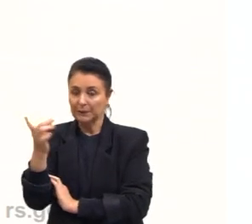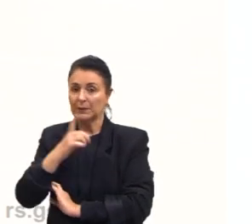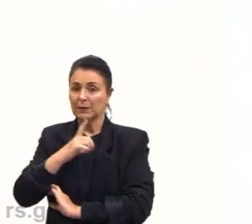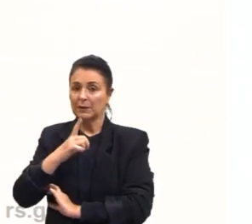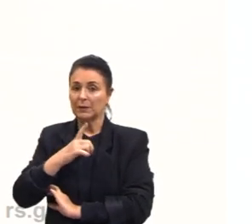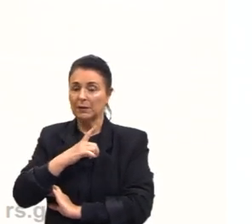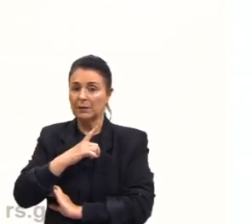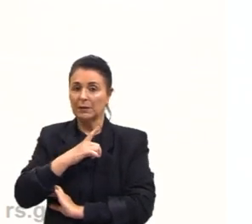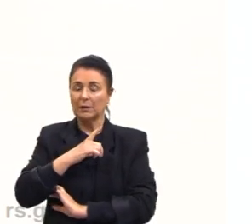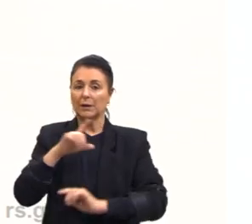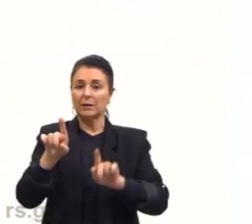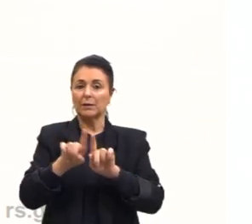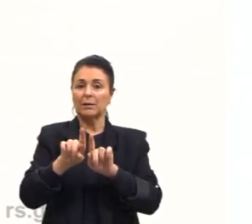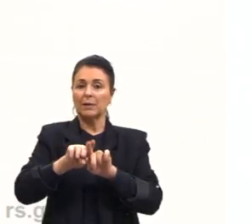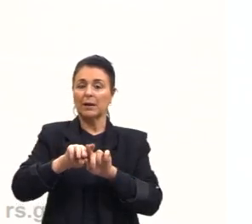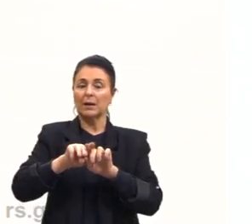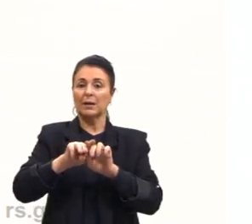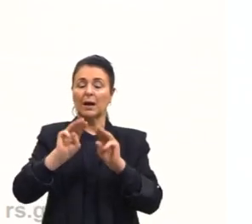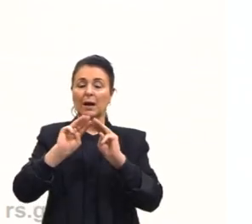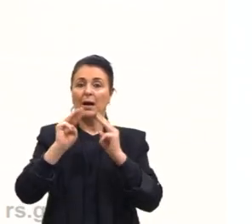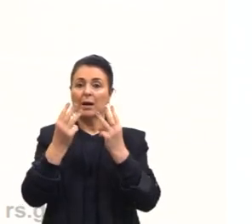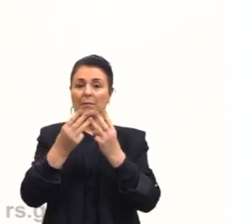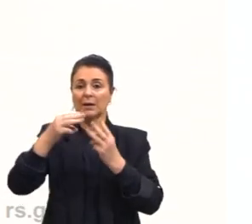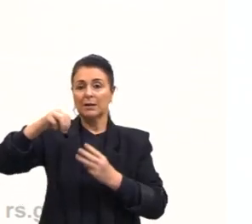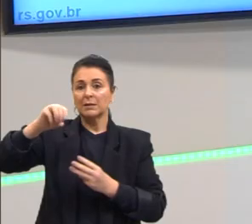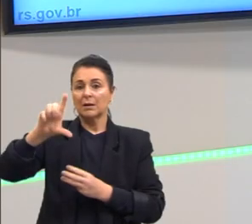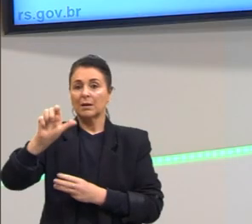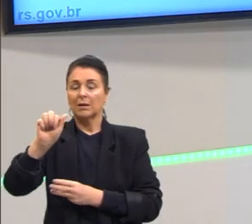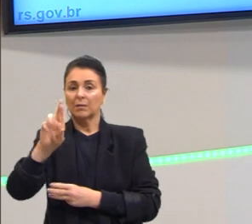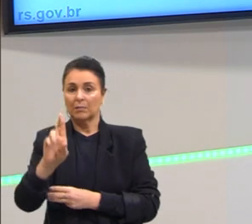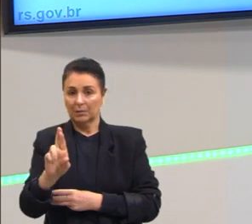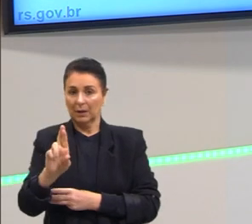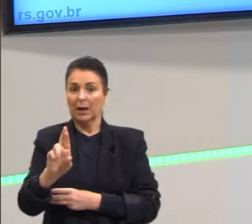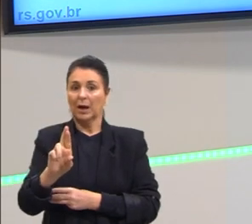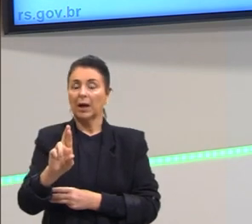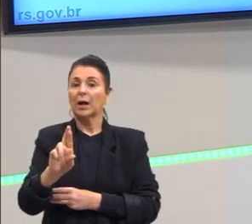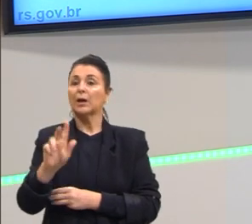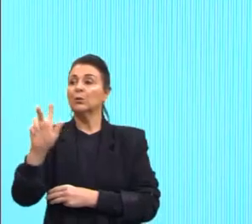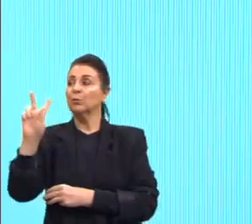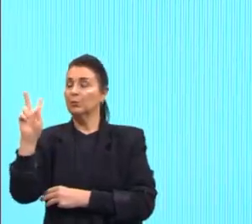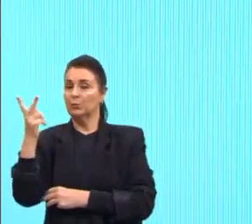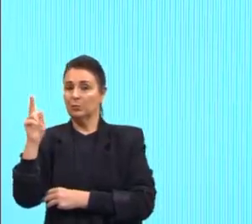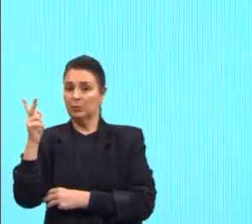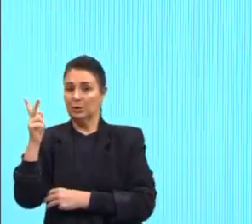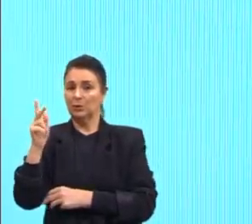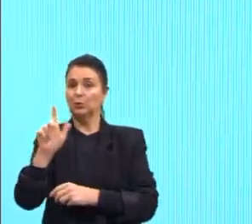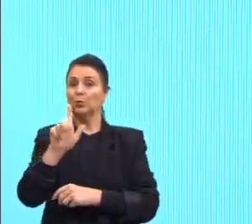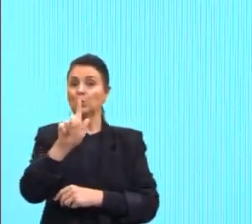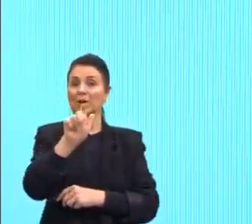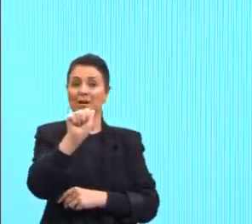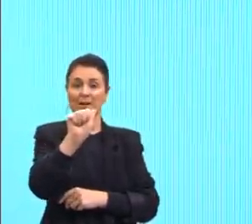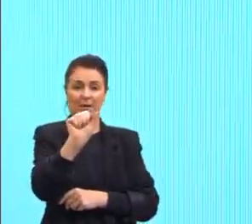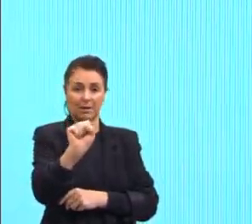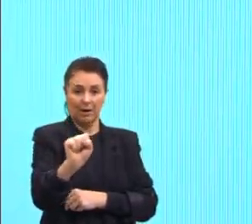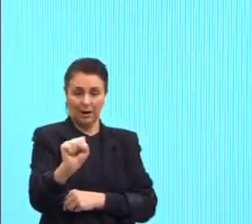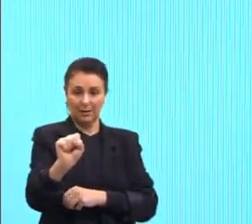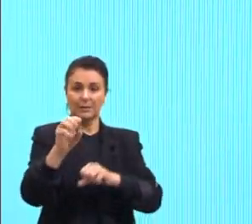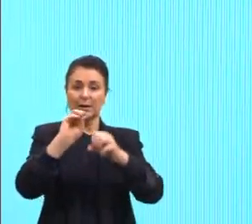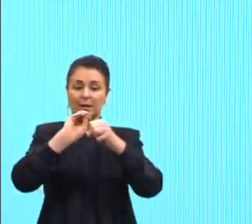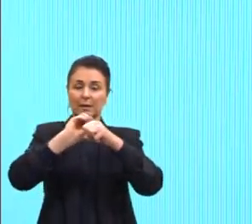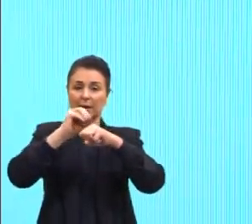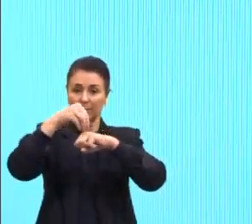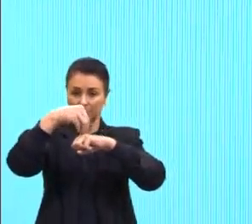traz também a massa molar do gás hidrogênio importantes e do gás aqui é que não é do hidrogênio Mas é da molécula